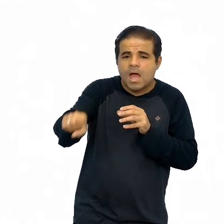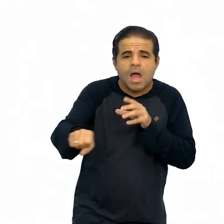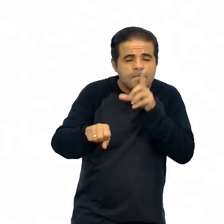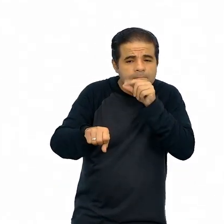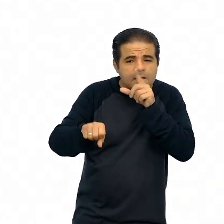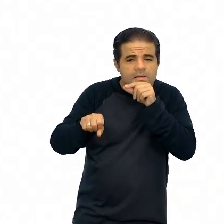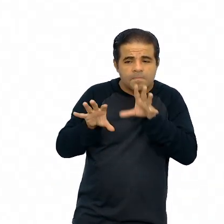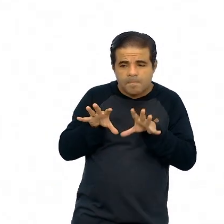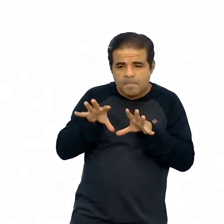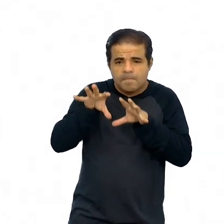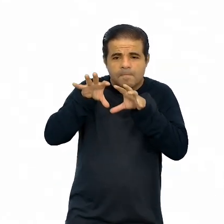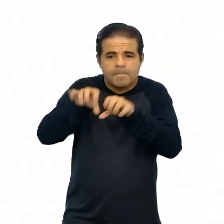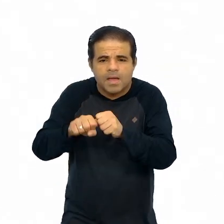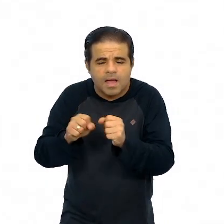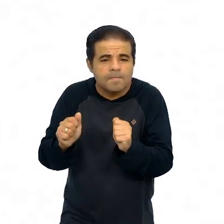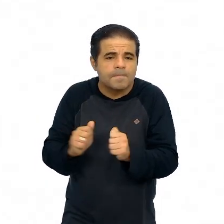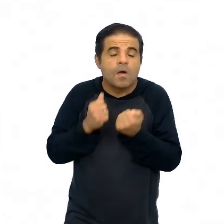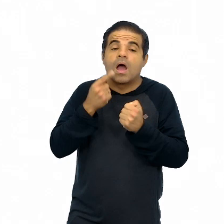resposta. Bom,